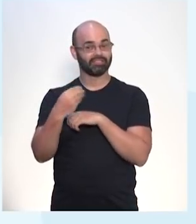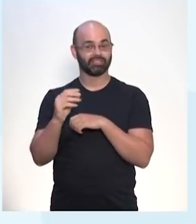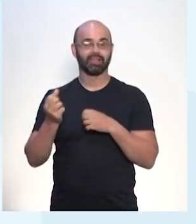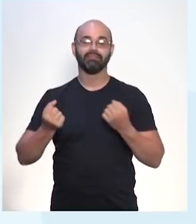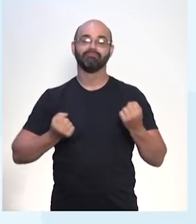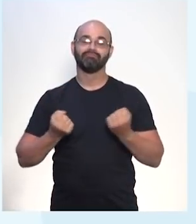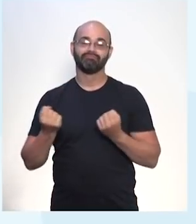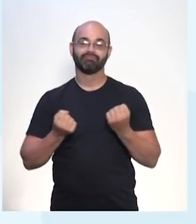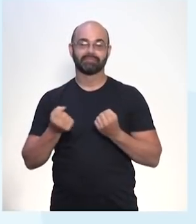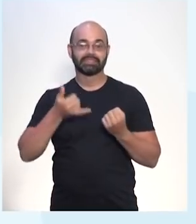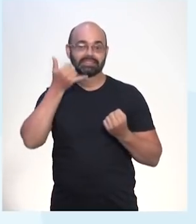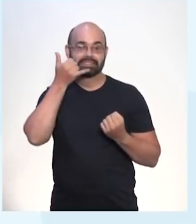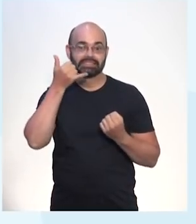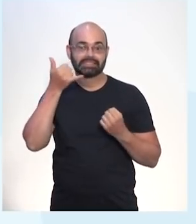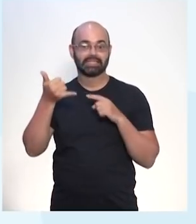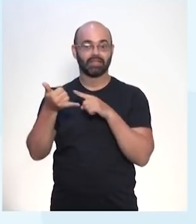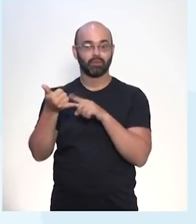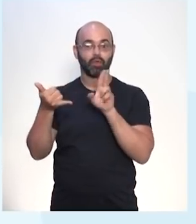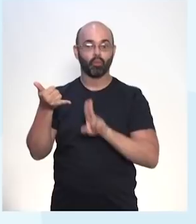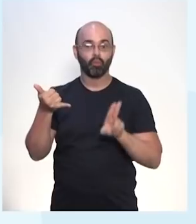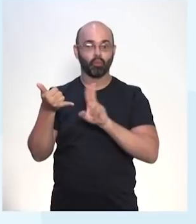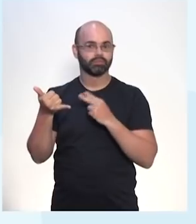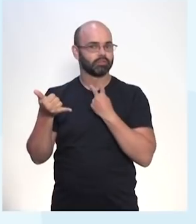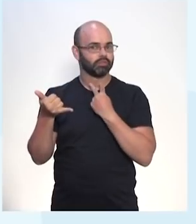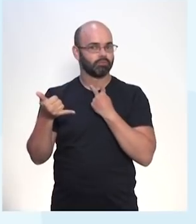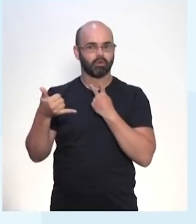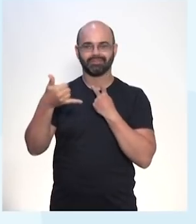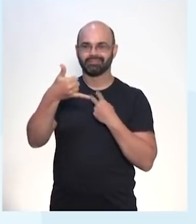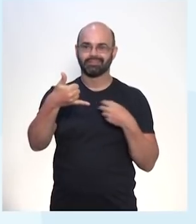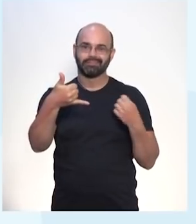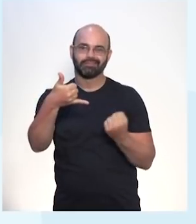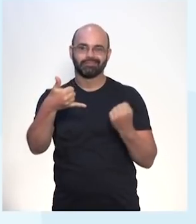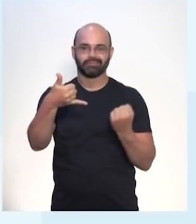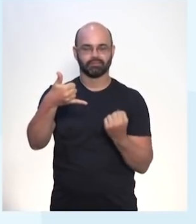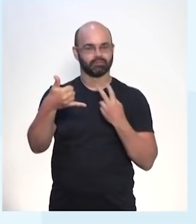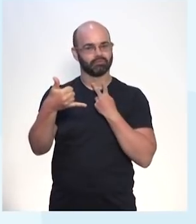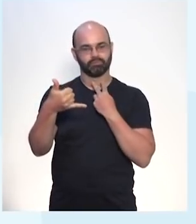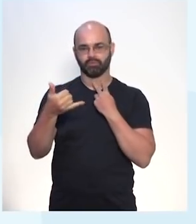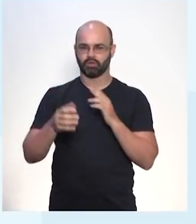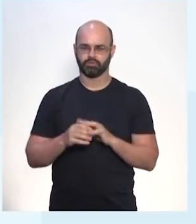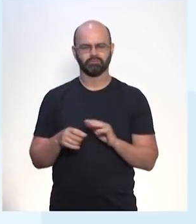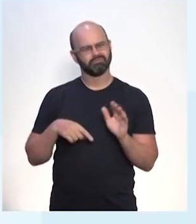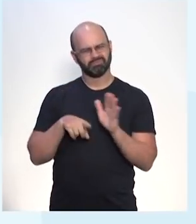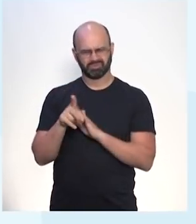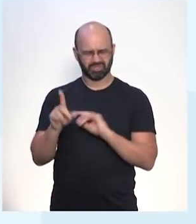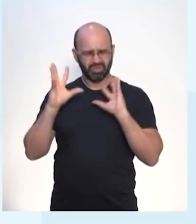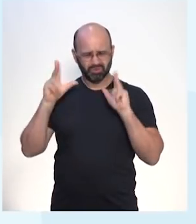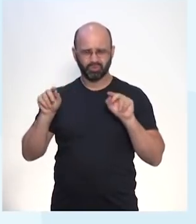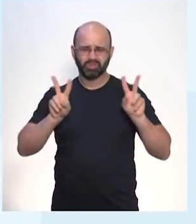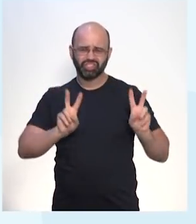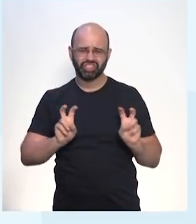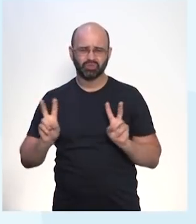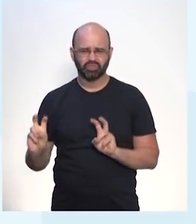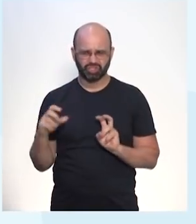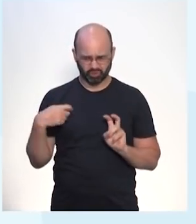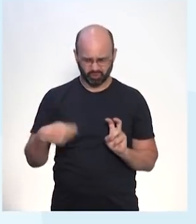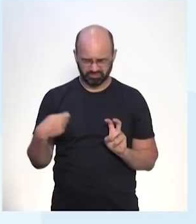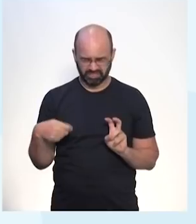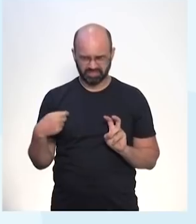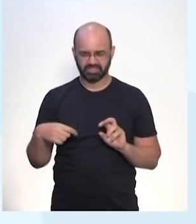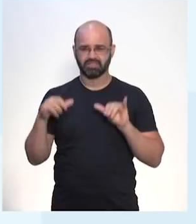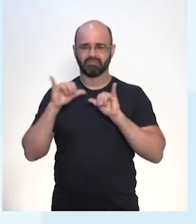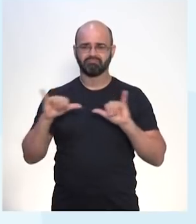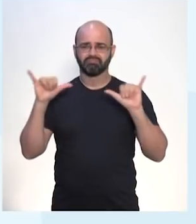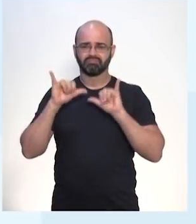direção, é o título. Professora, tudo tem que ter título. Não necessariamente, né? A gente tem que ter o slogan. Não necessariamente todo